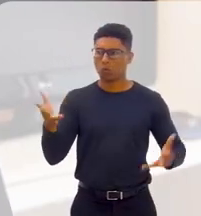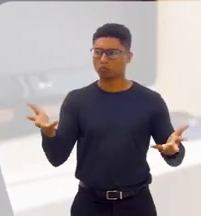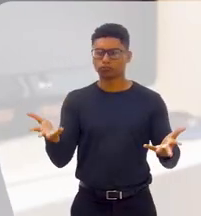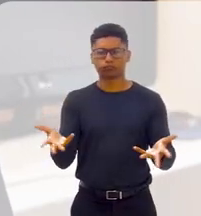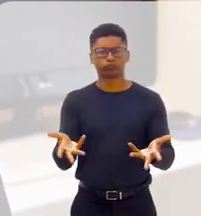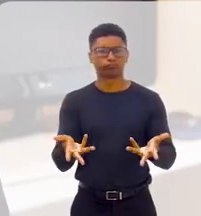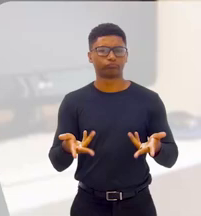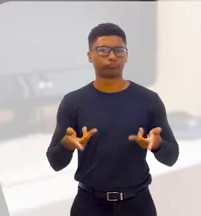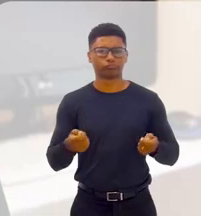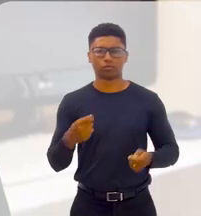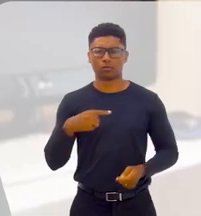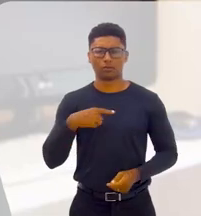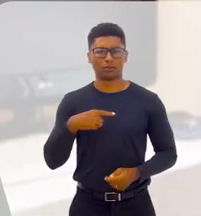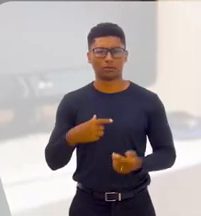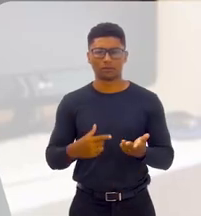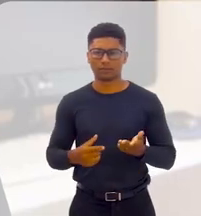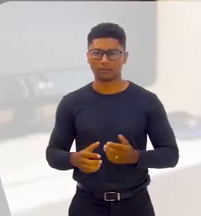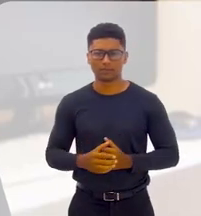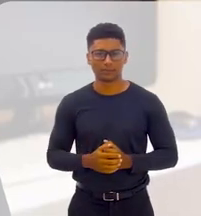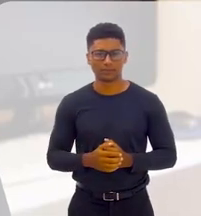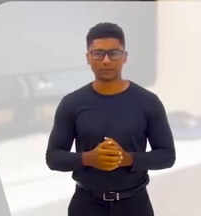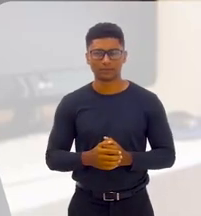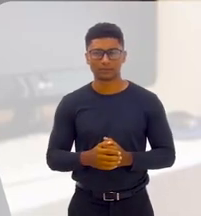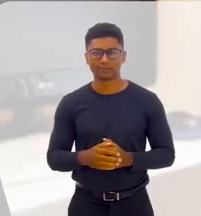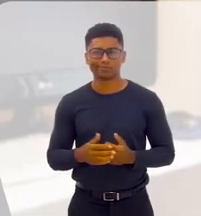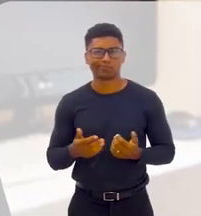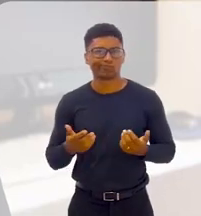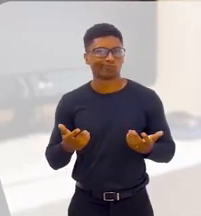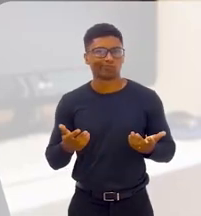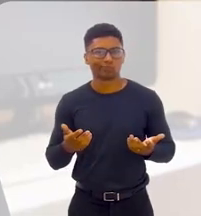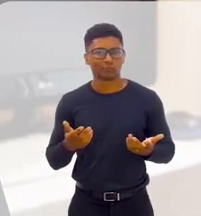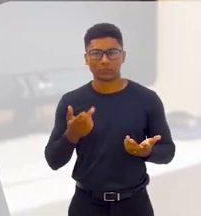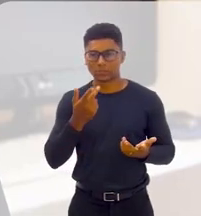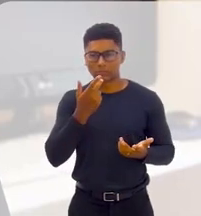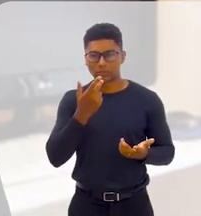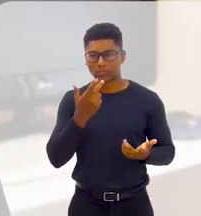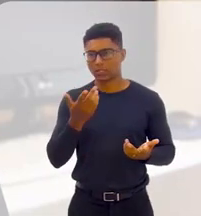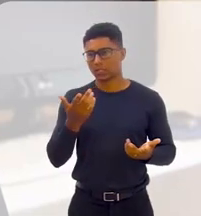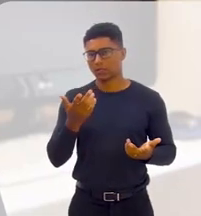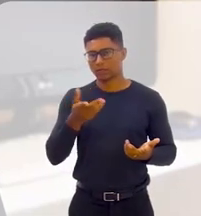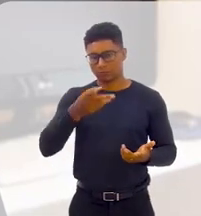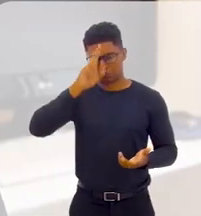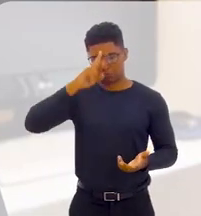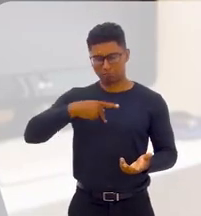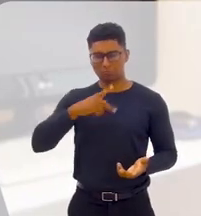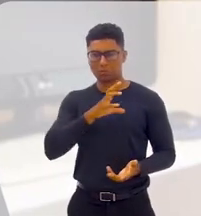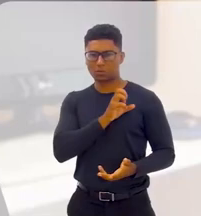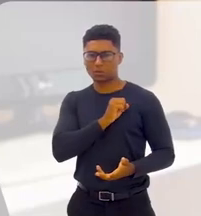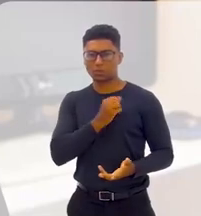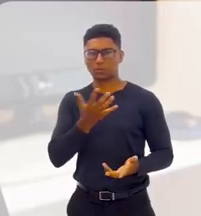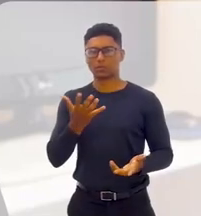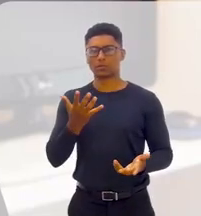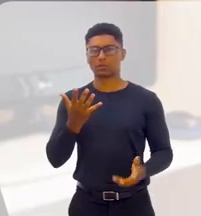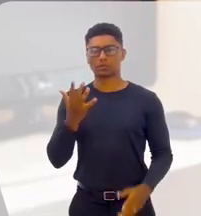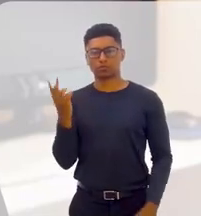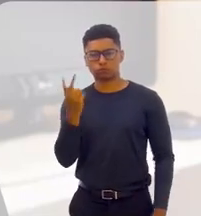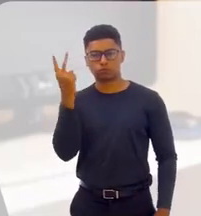conhecimento, enfim, de como é que eu posso dizer, de amor próprio,